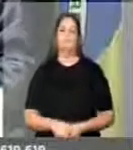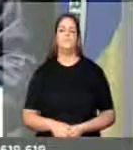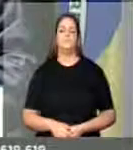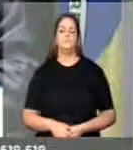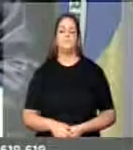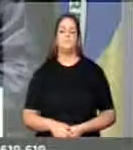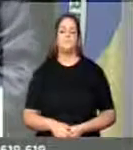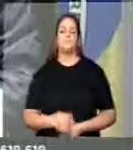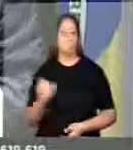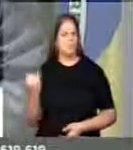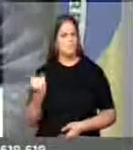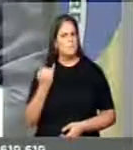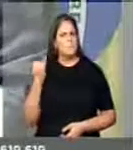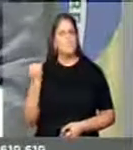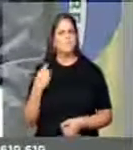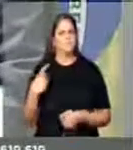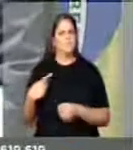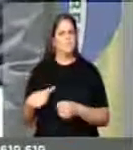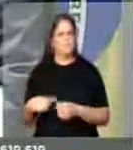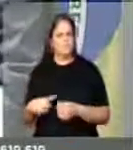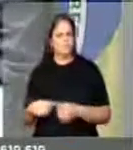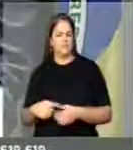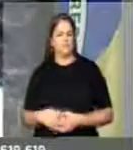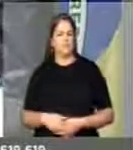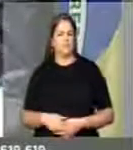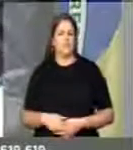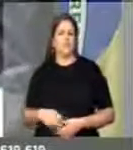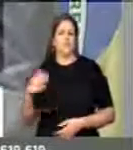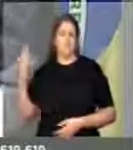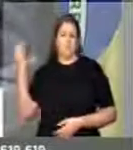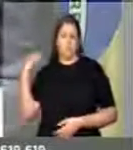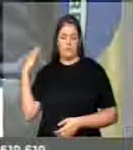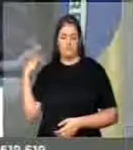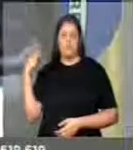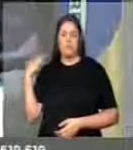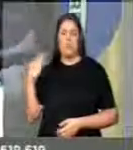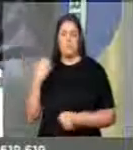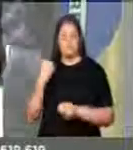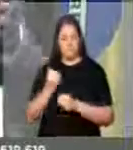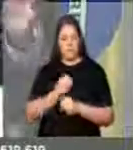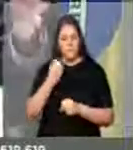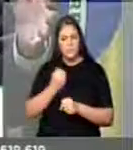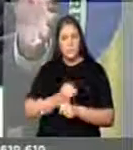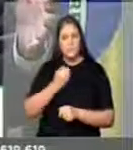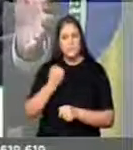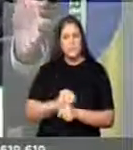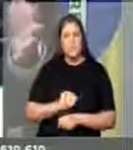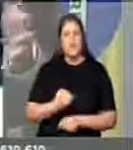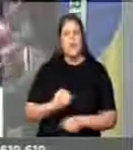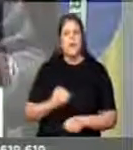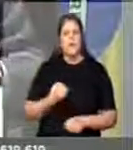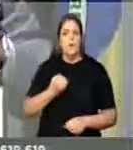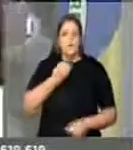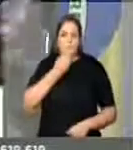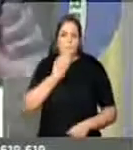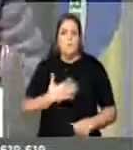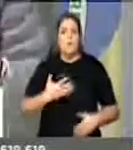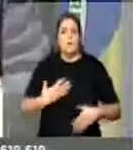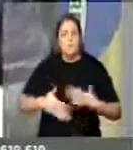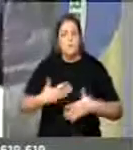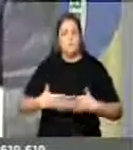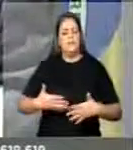representantes, uma cidade que, durante o auge da Transnordestina, foi uma cidade em que teve